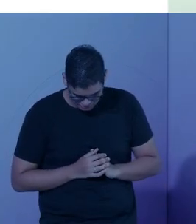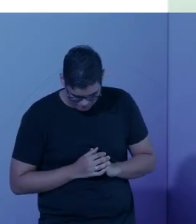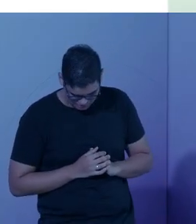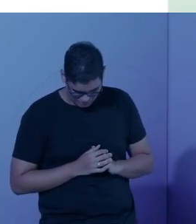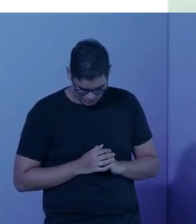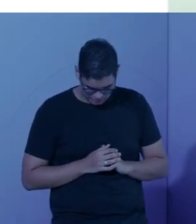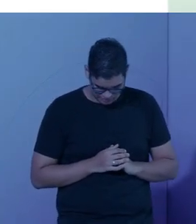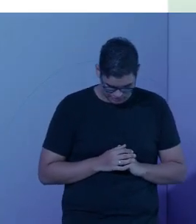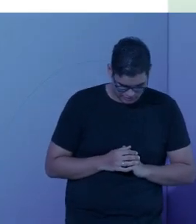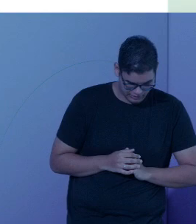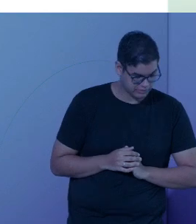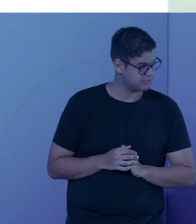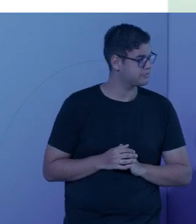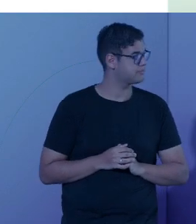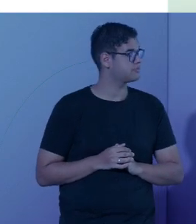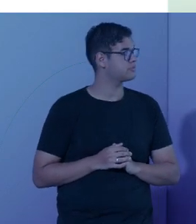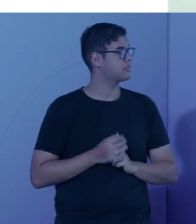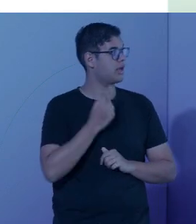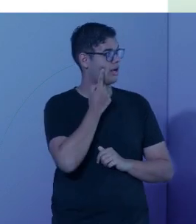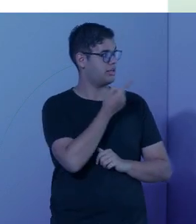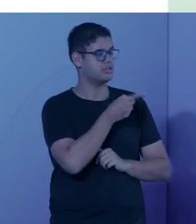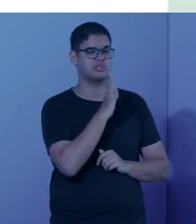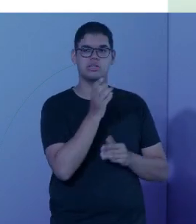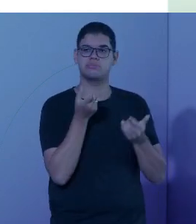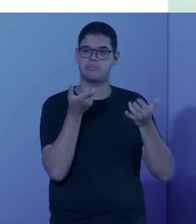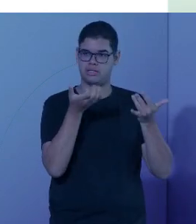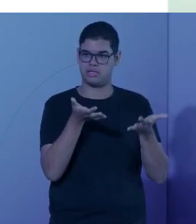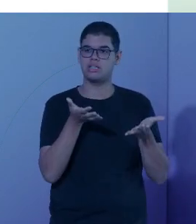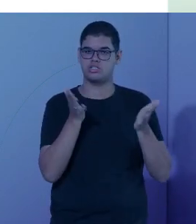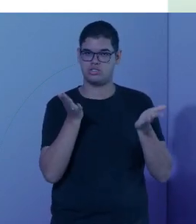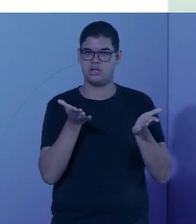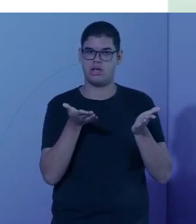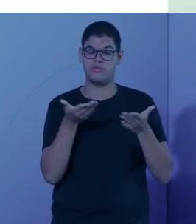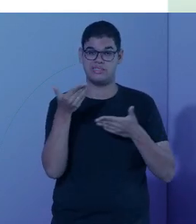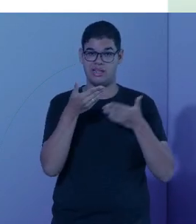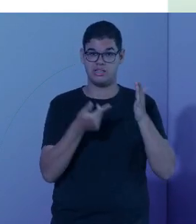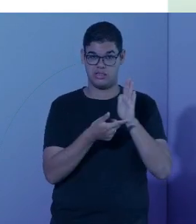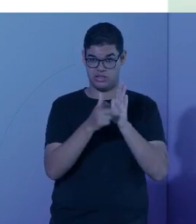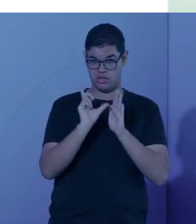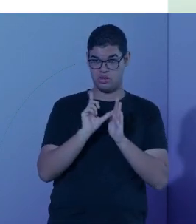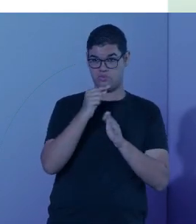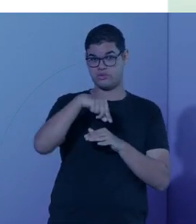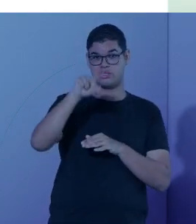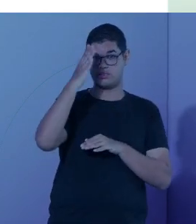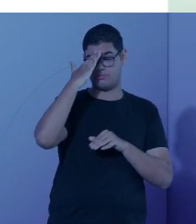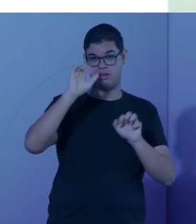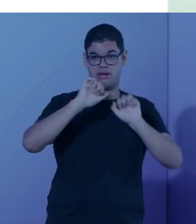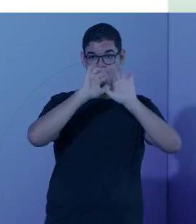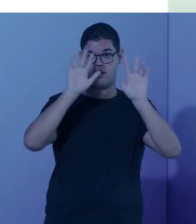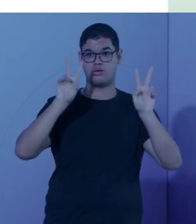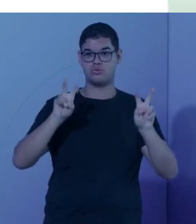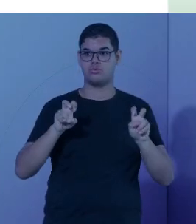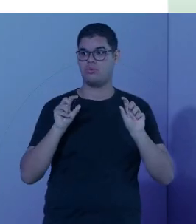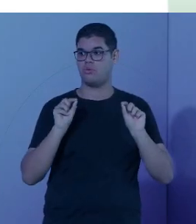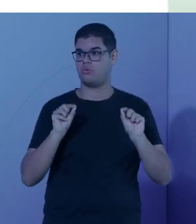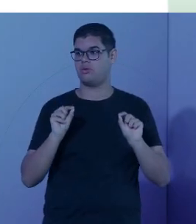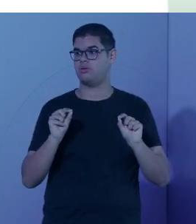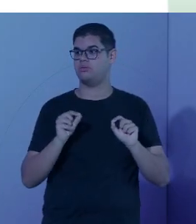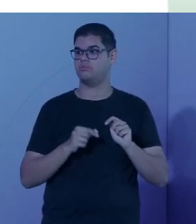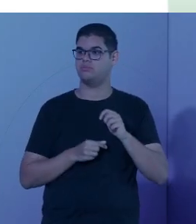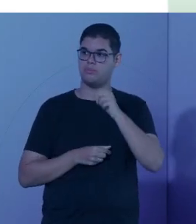Aqui é a mesma coisa que eu já coloquei na anterior, só para vocês saberem quantos medicamentos e a porcentagem